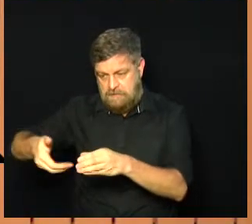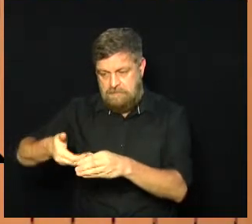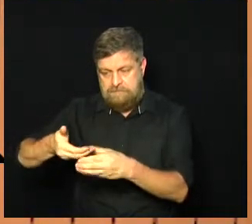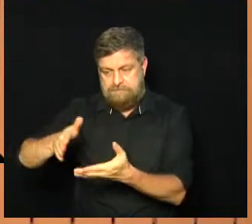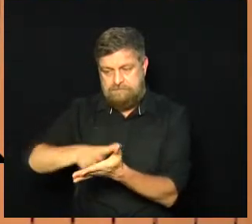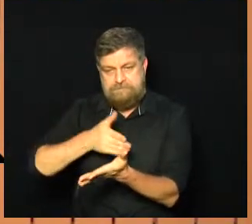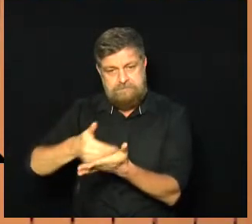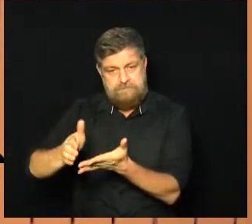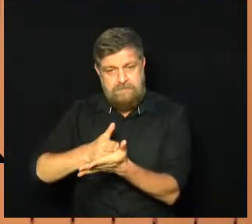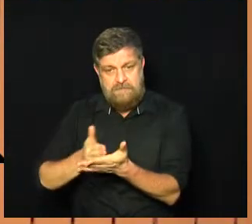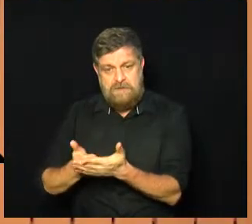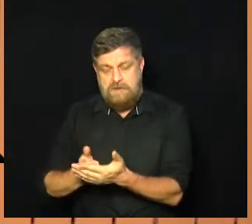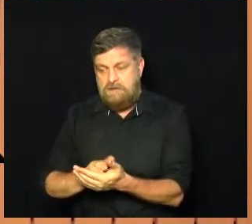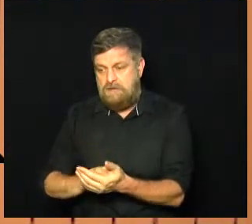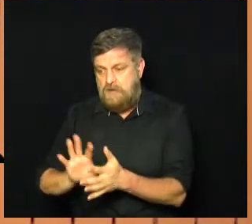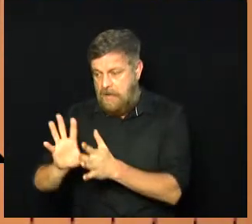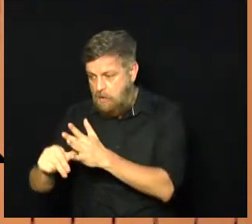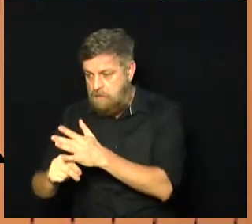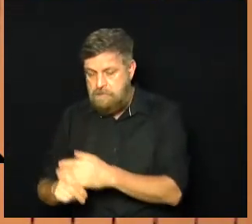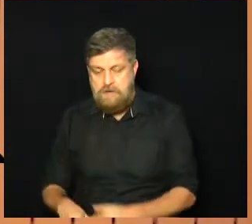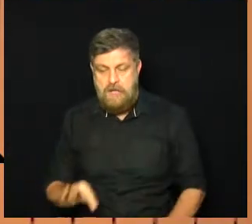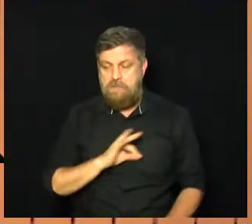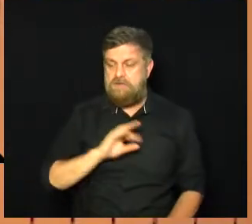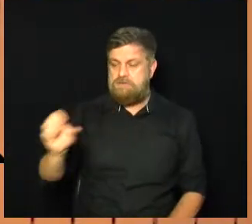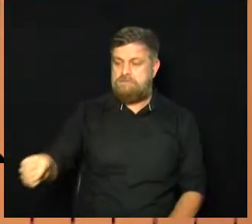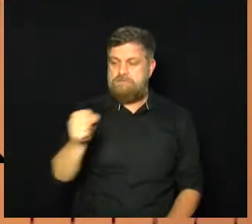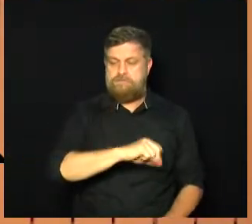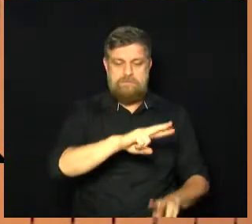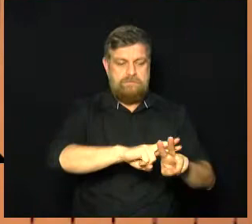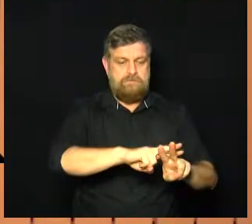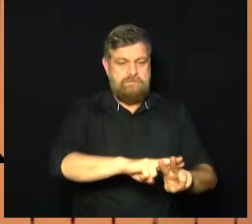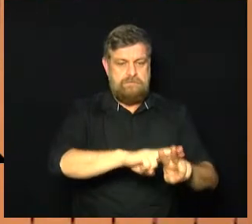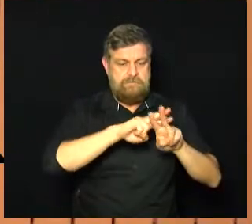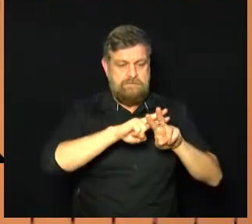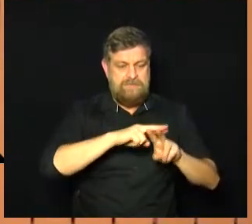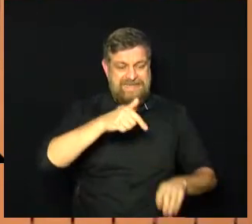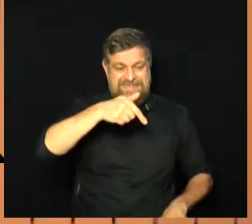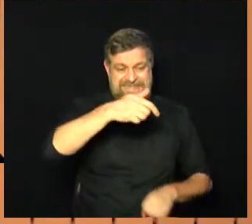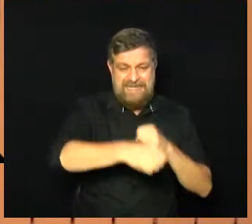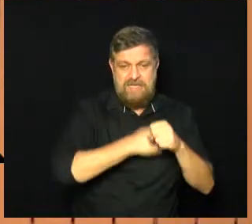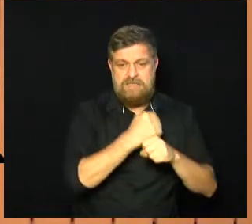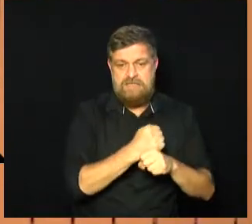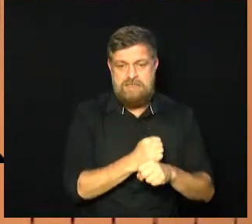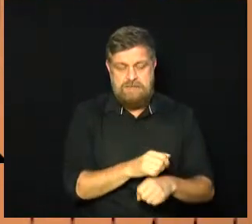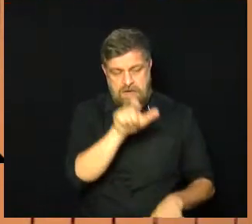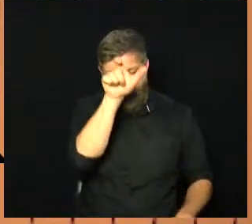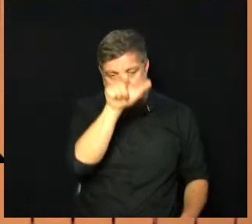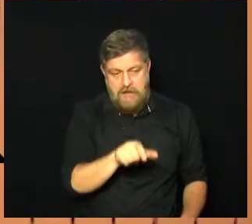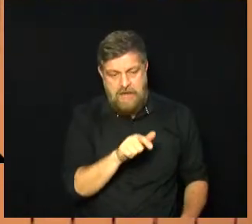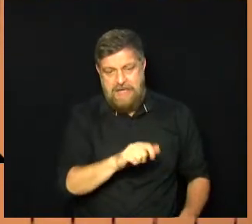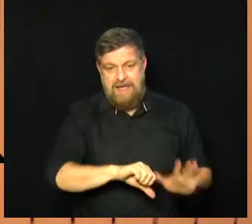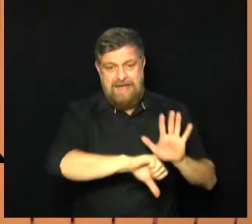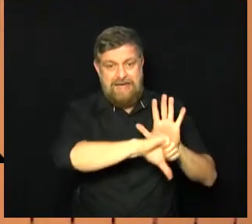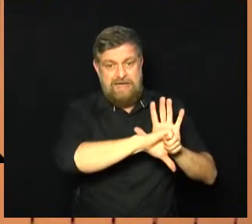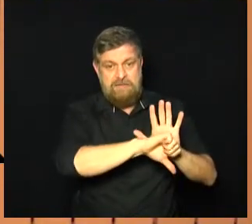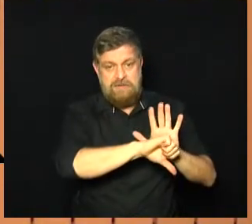pena, além de ter uma pena de 7 anos, tem a sua pena alongada por ser considerada uma criminosa de